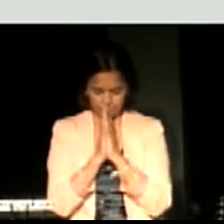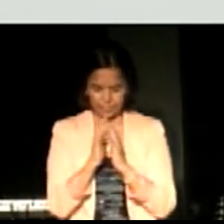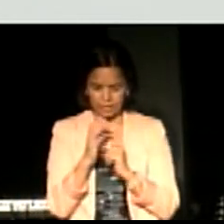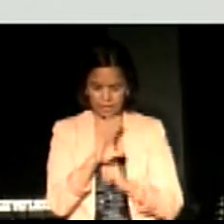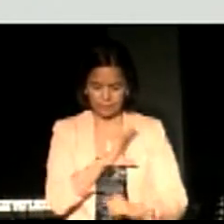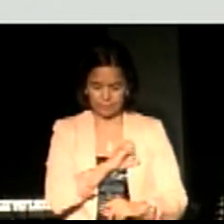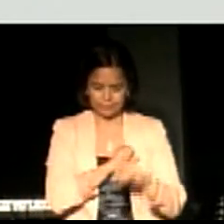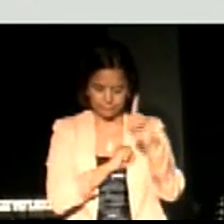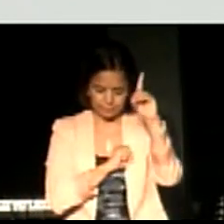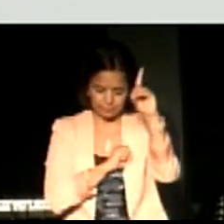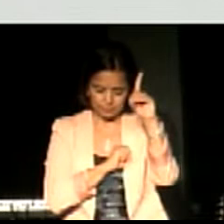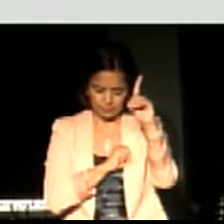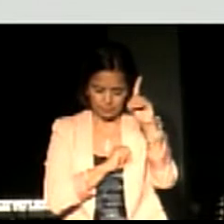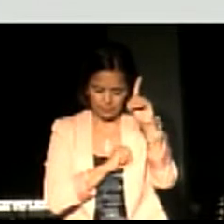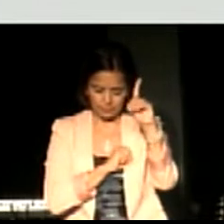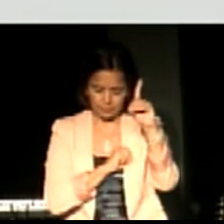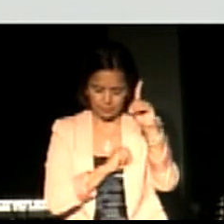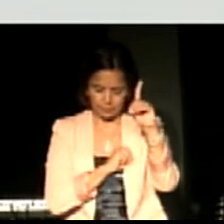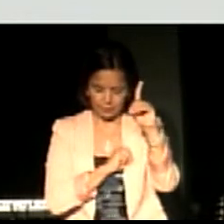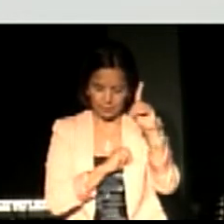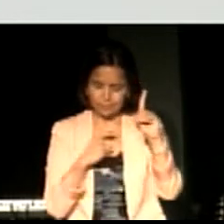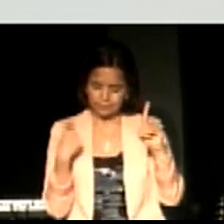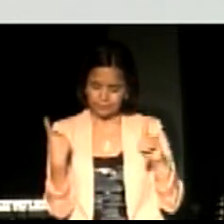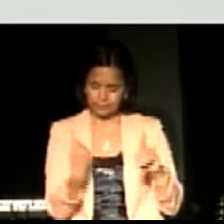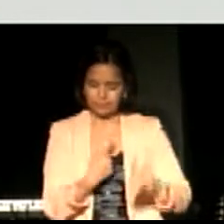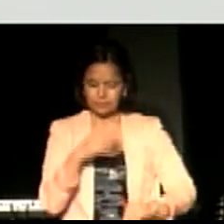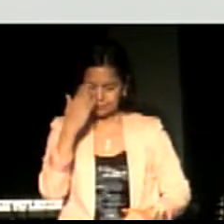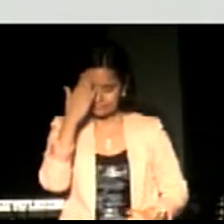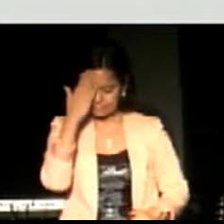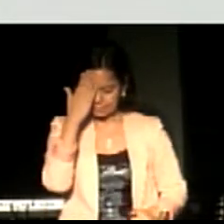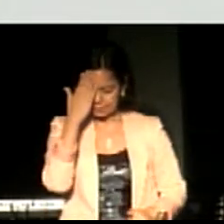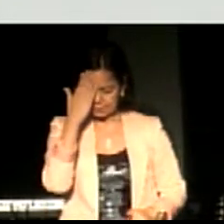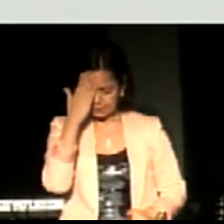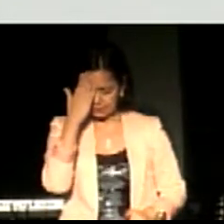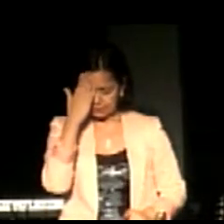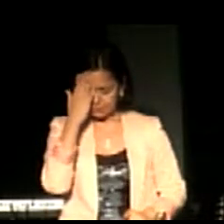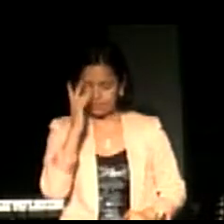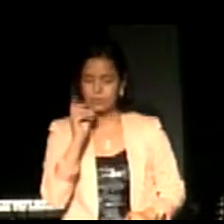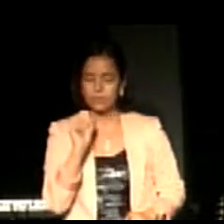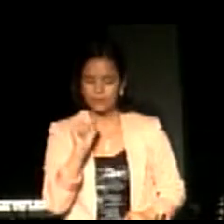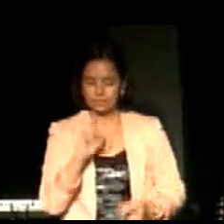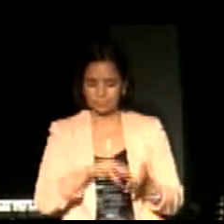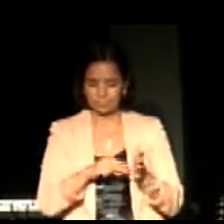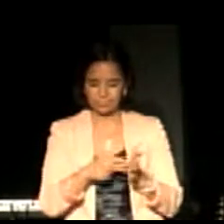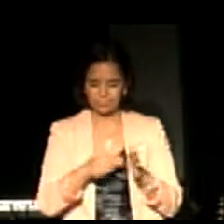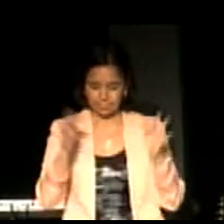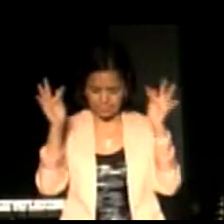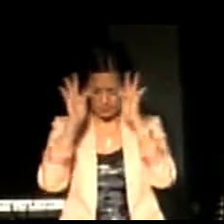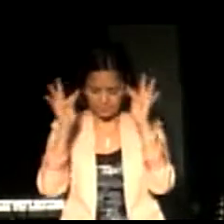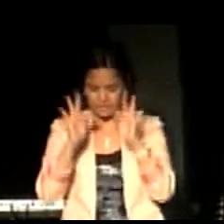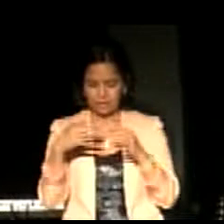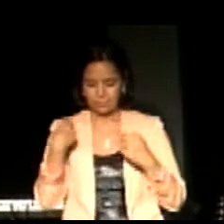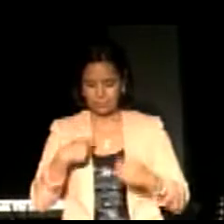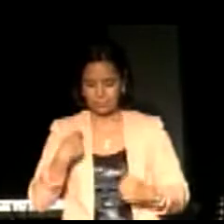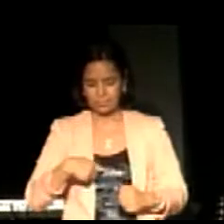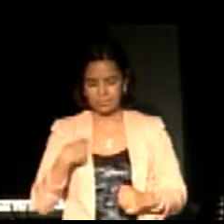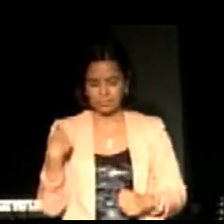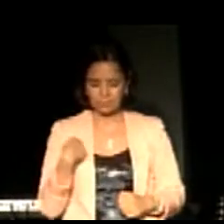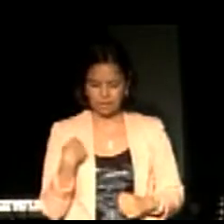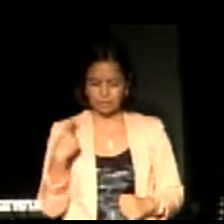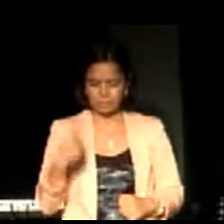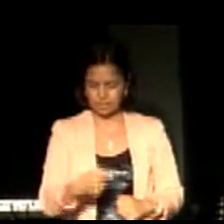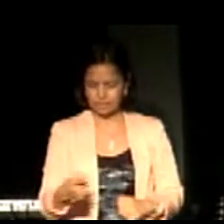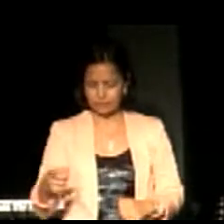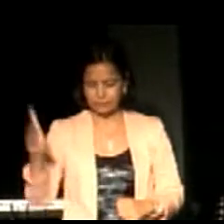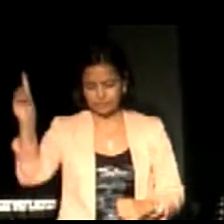Amado Deus, nós sabemos que a felicidade está no andar com o Senhor. Não existe outra felicidade,